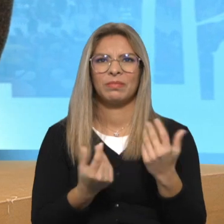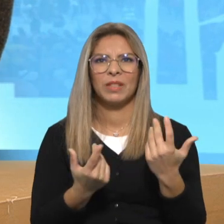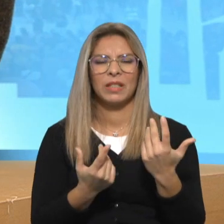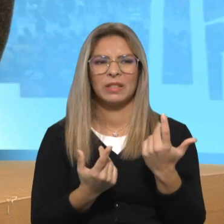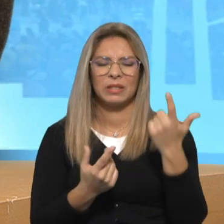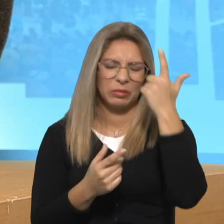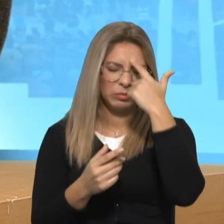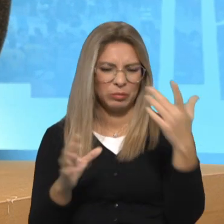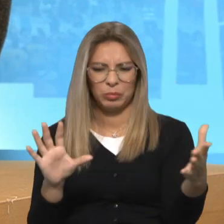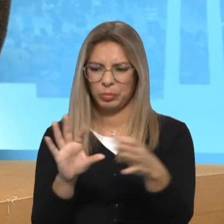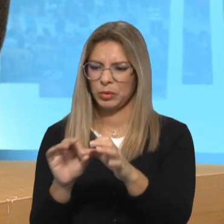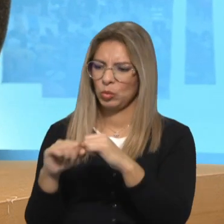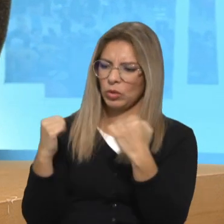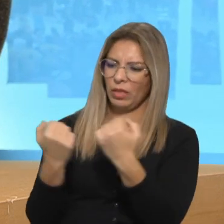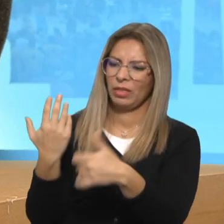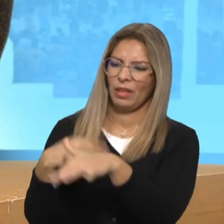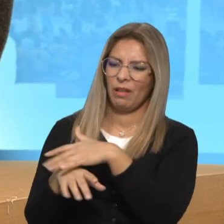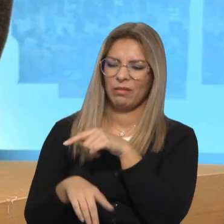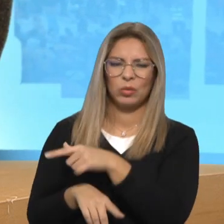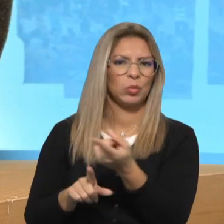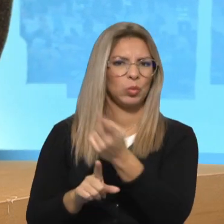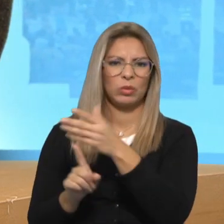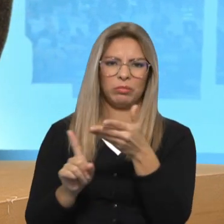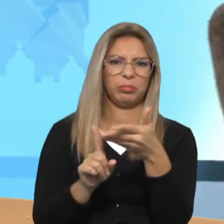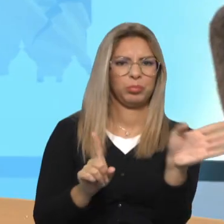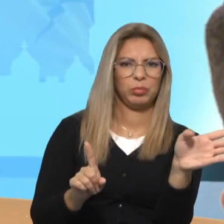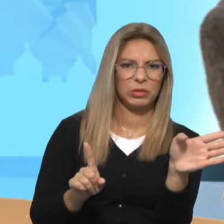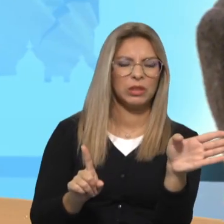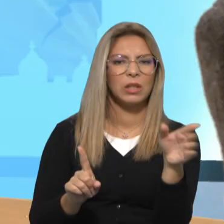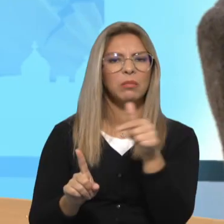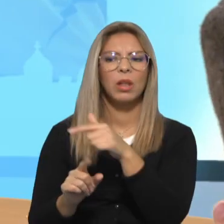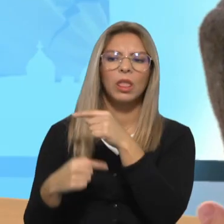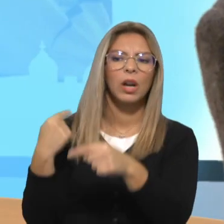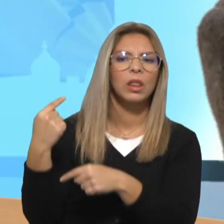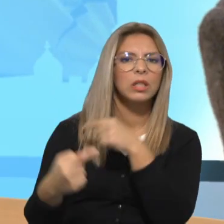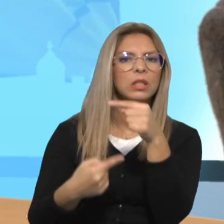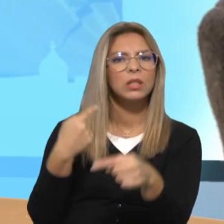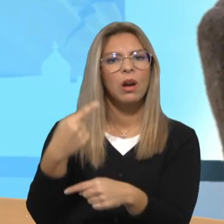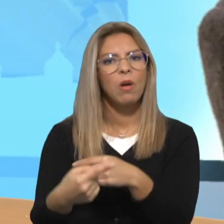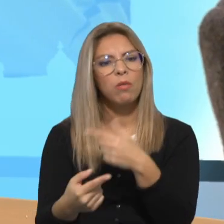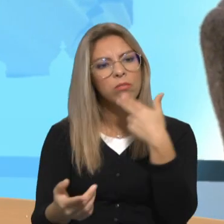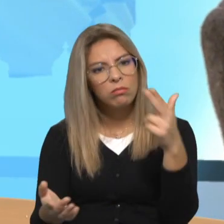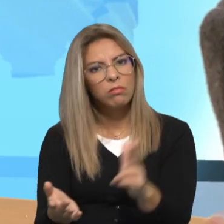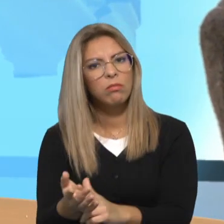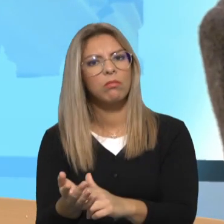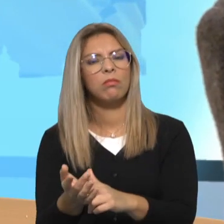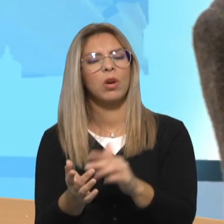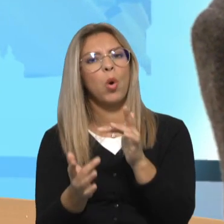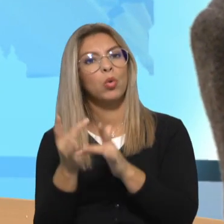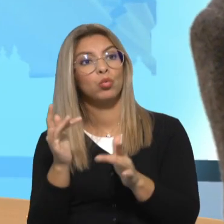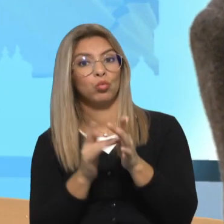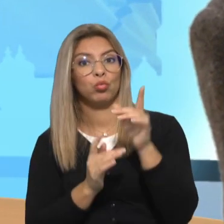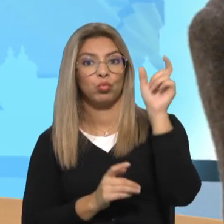desligados até da sociedade atual, sem que haja nenhuma razão da tradição original, porque Jesus Cristo